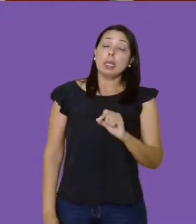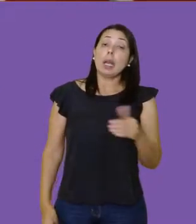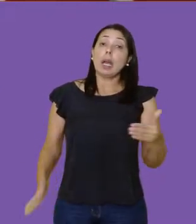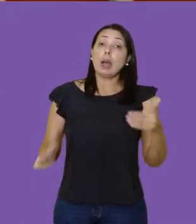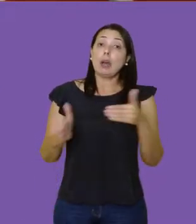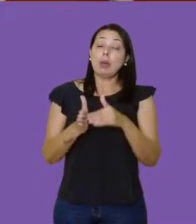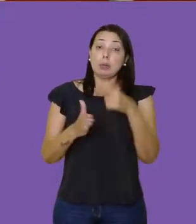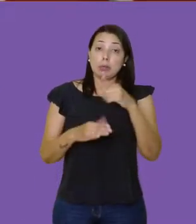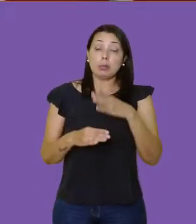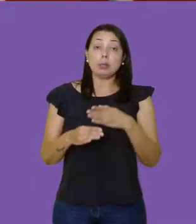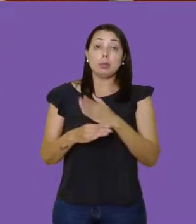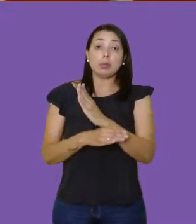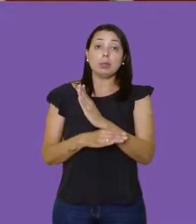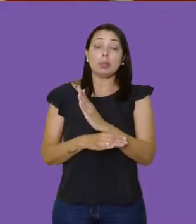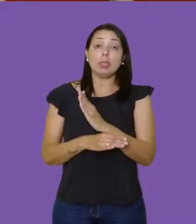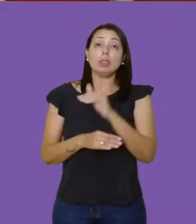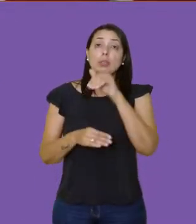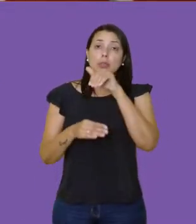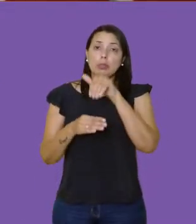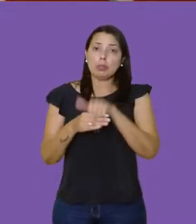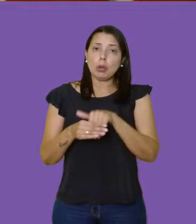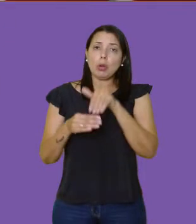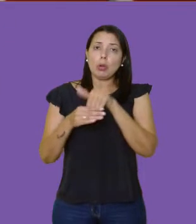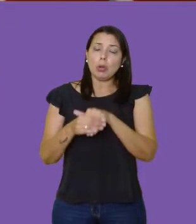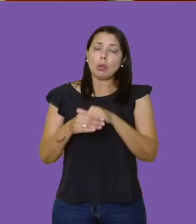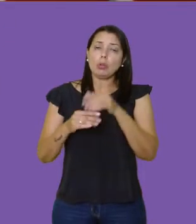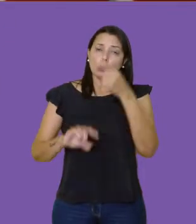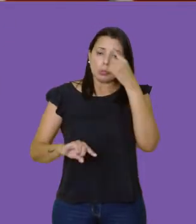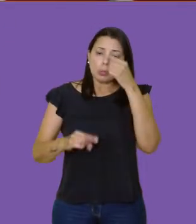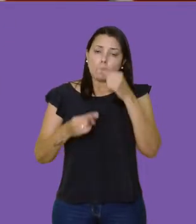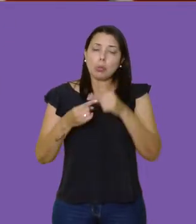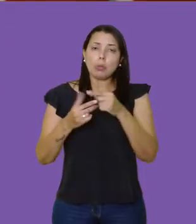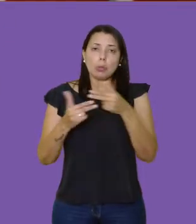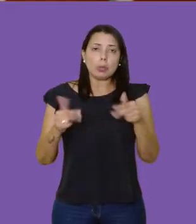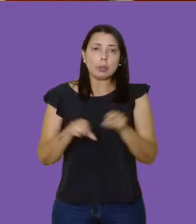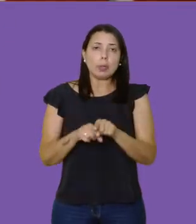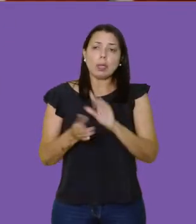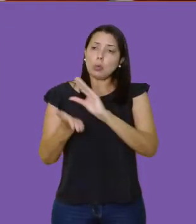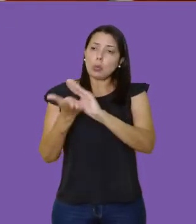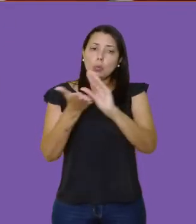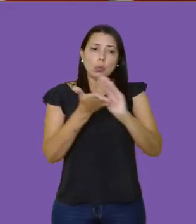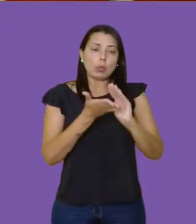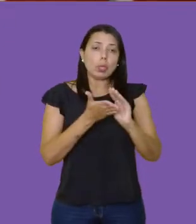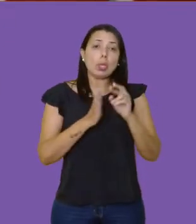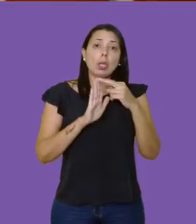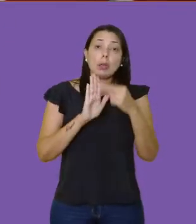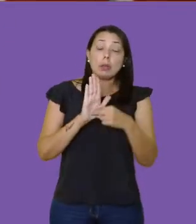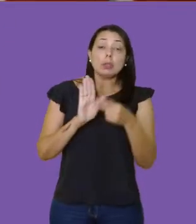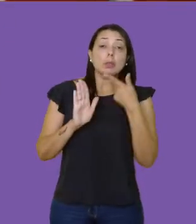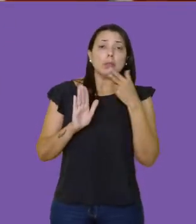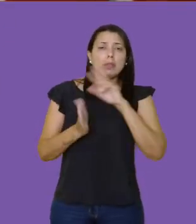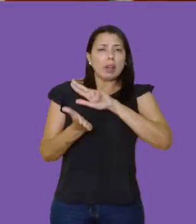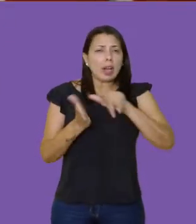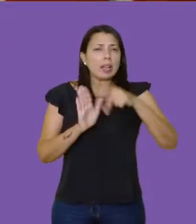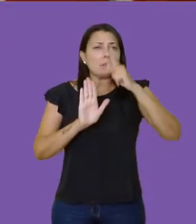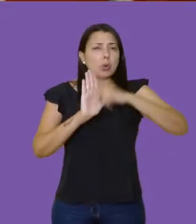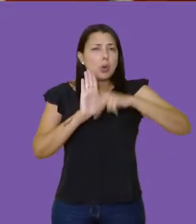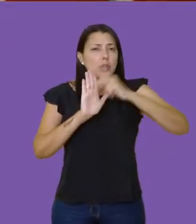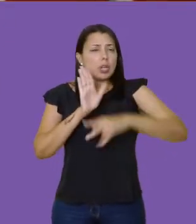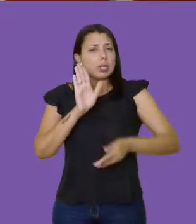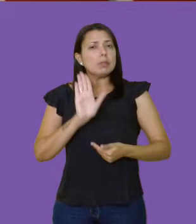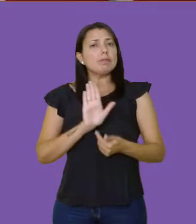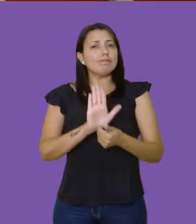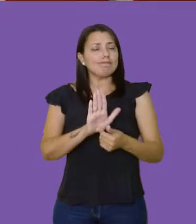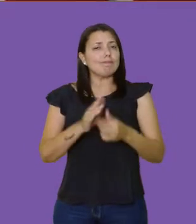que foi aprovada, que é a questão da volta às coligações, a questão do recurso. Fala um pouco também sobre isso, porque foi tanto projeto apresentado,